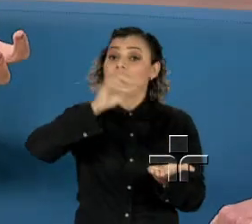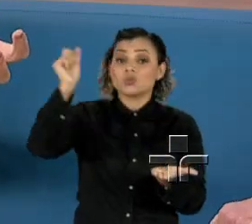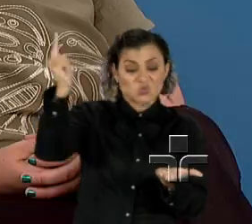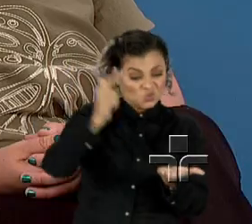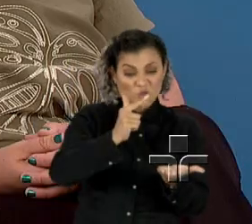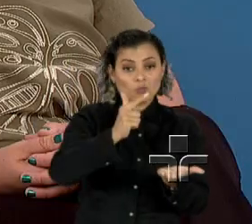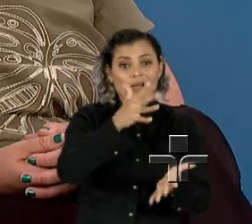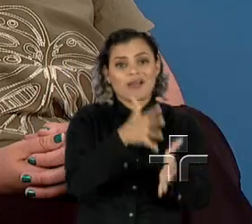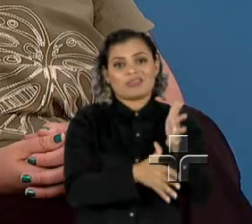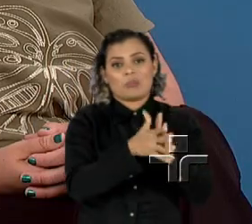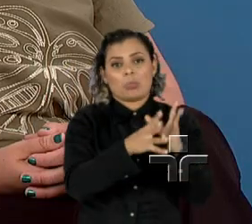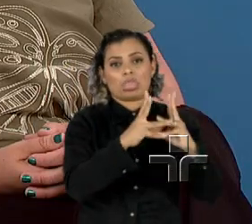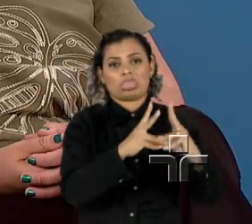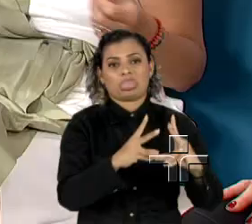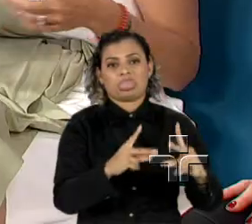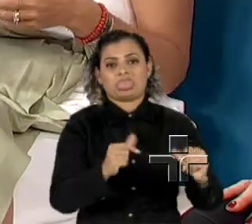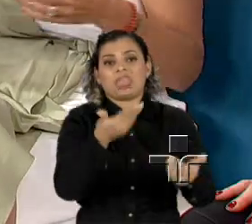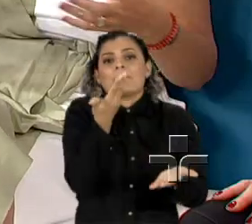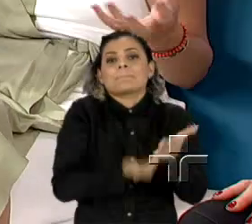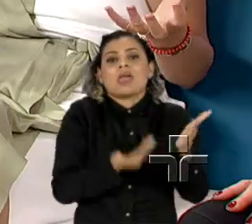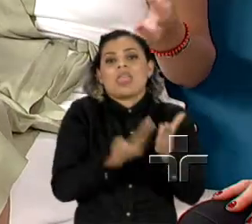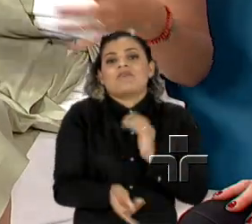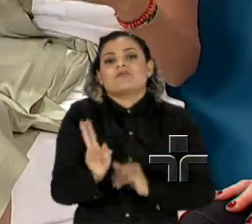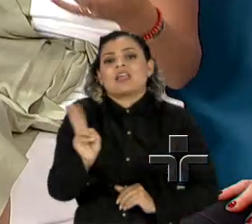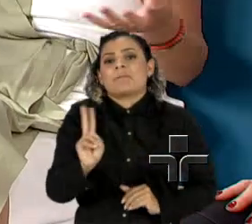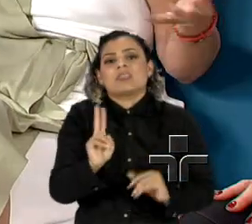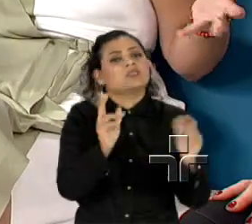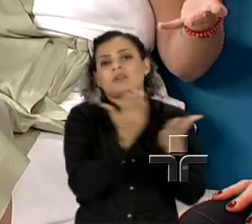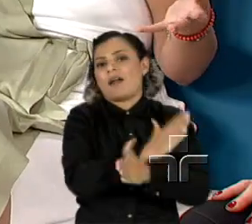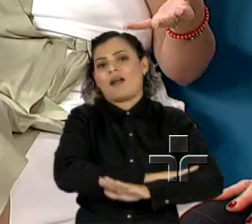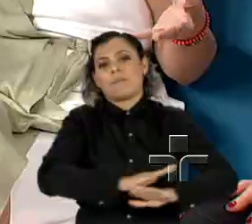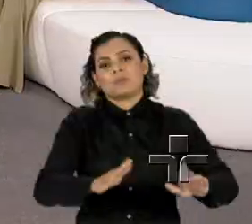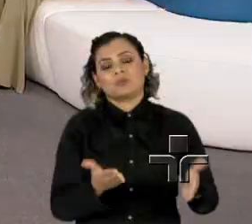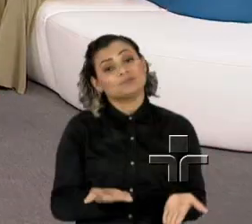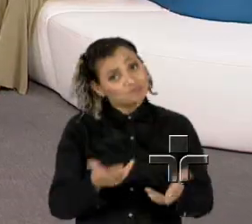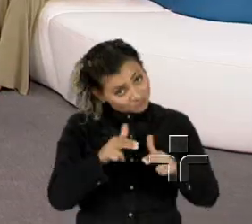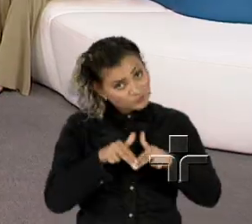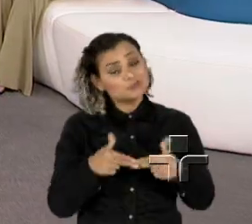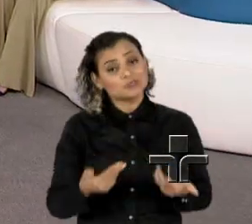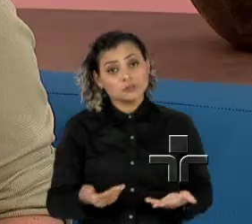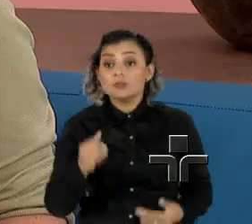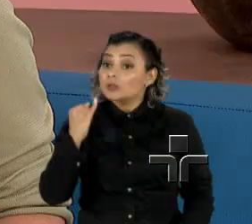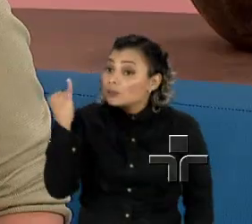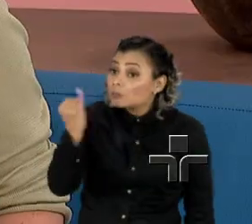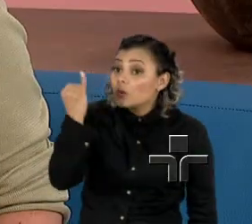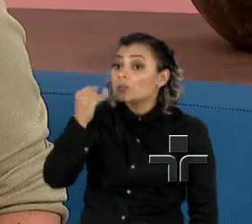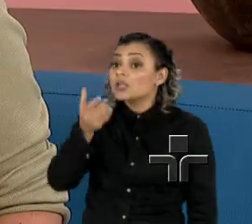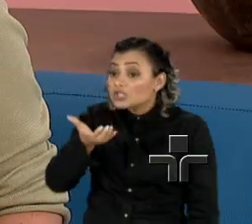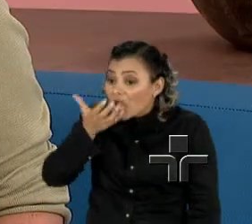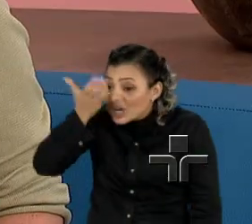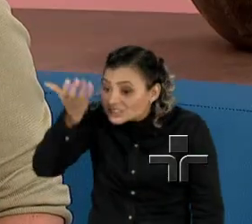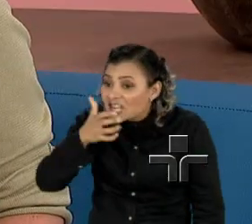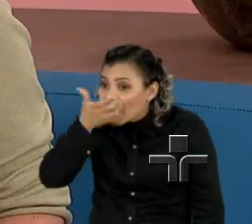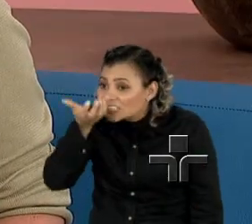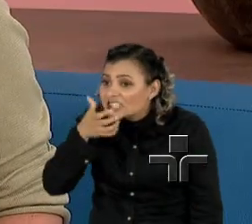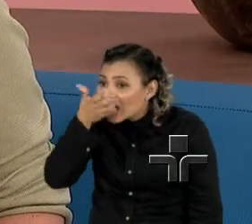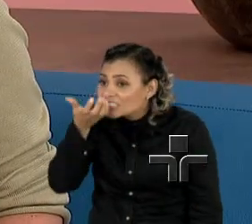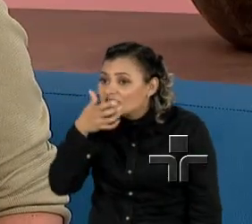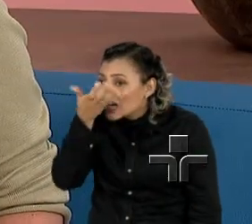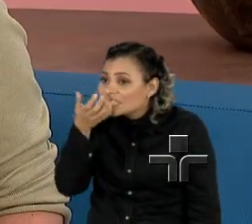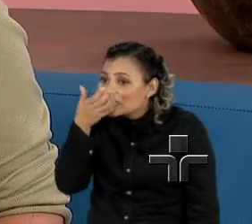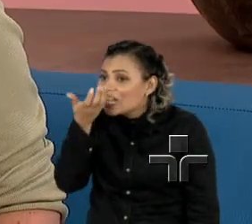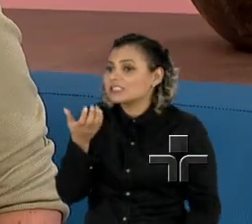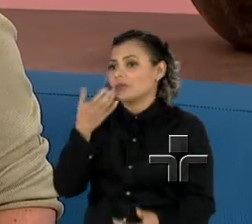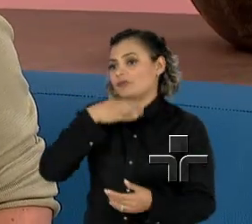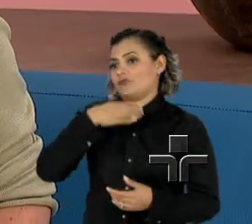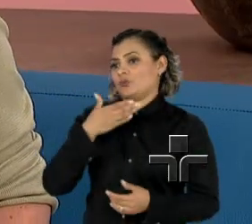oxida. Aí perde a vitamina. Aí perde grande parte dessa vitamina. Por isso que é importante também você comer a fruta, né, em pedaços, não